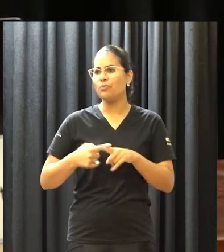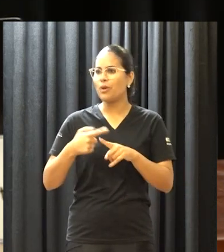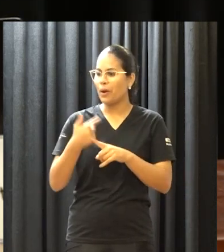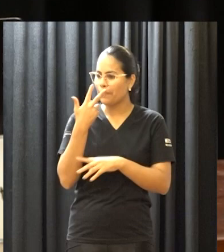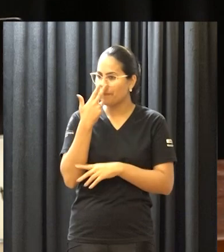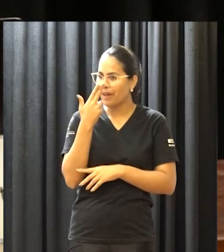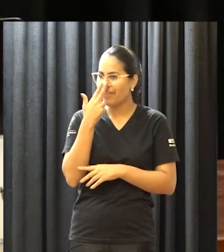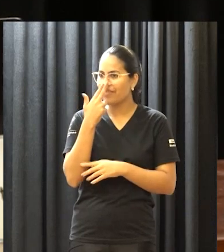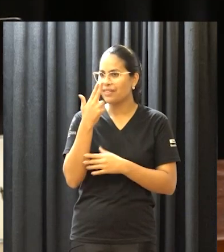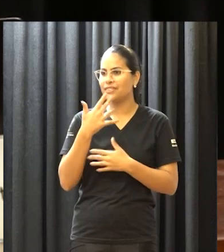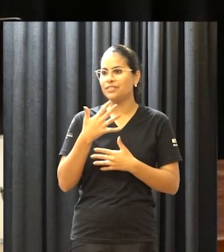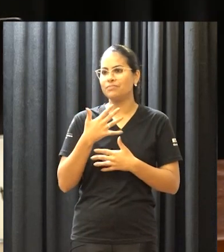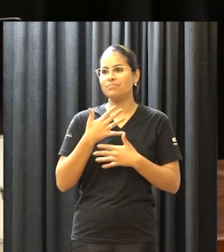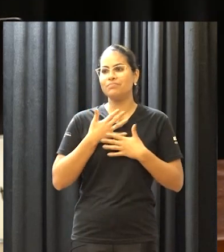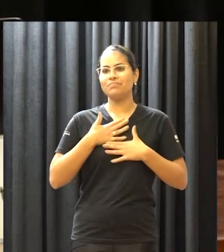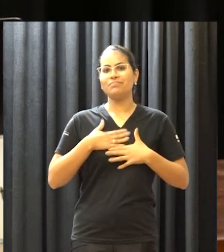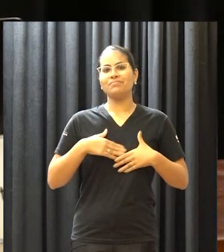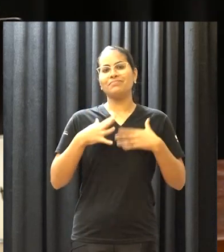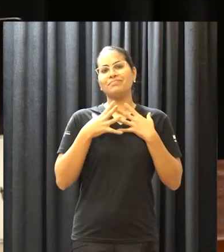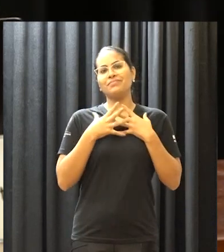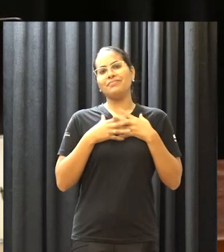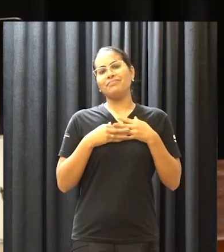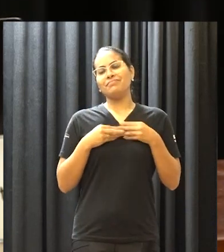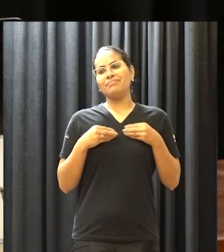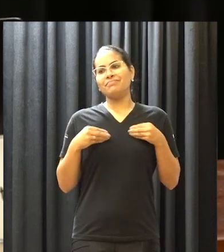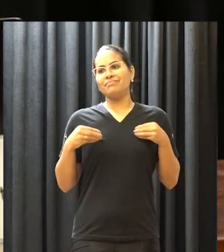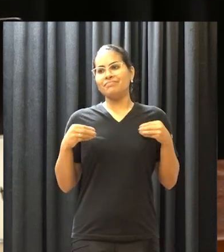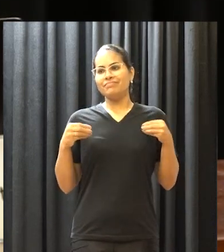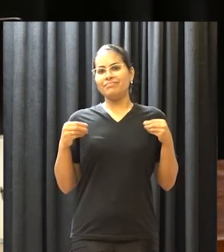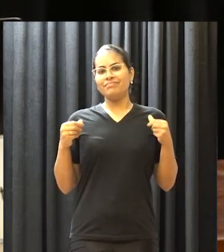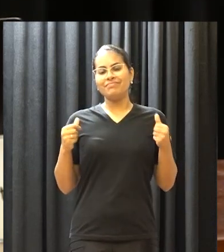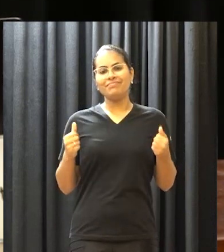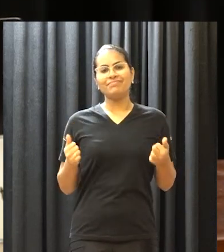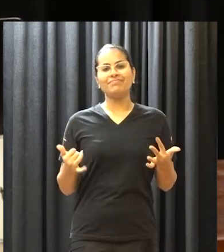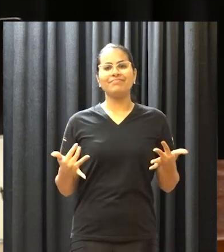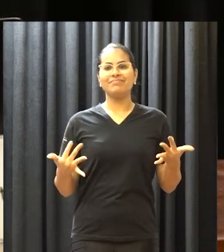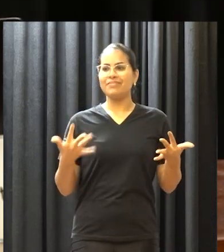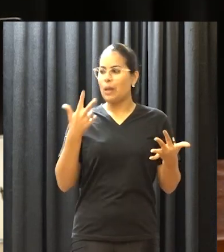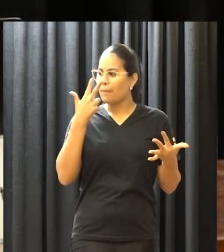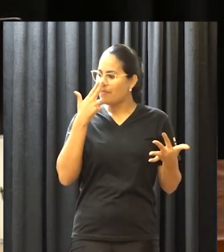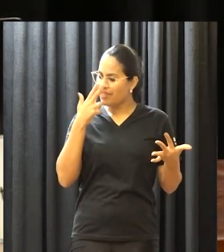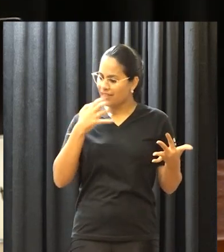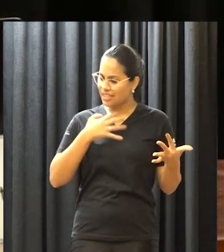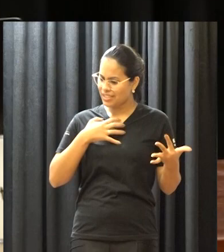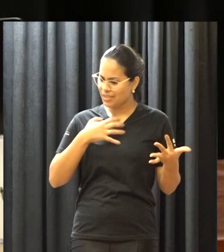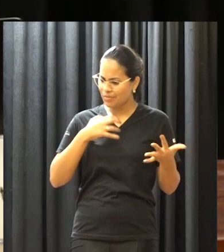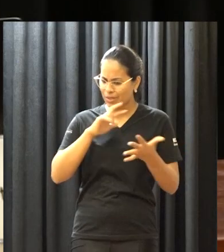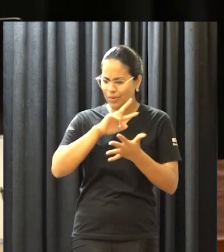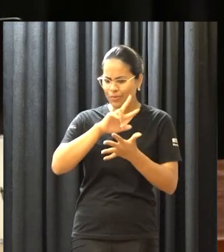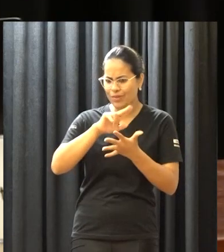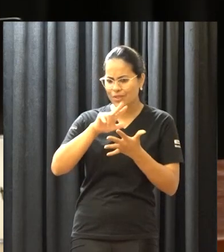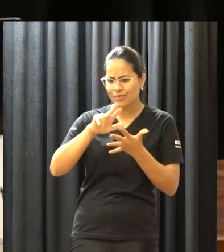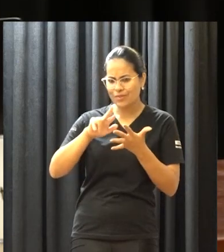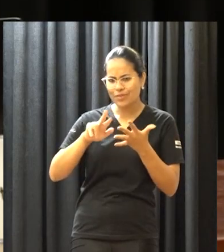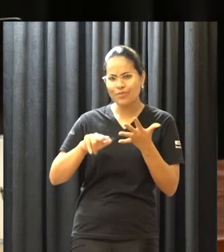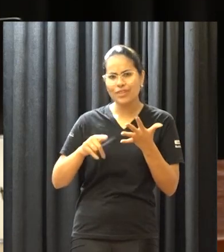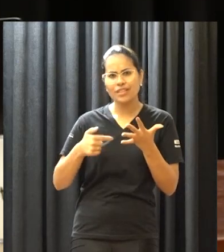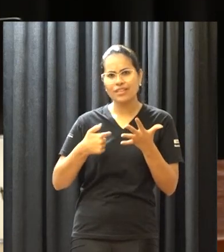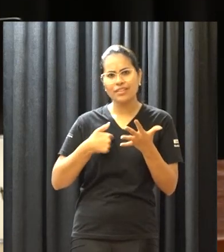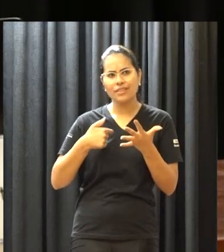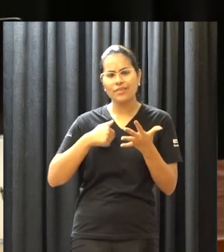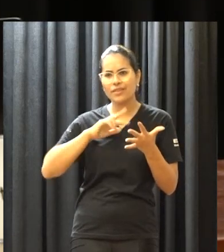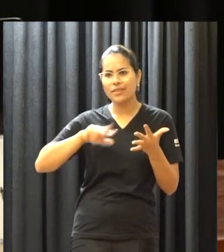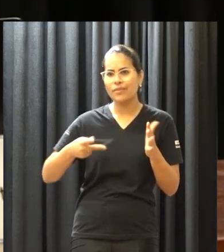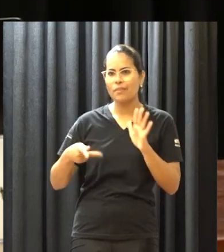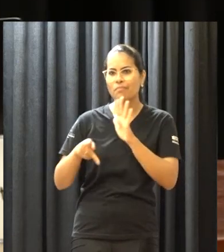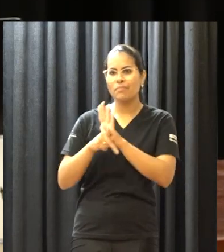autoconhecimento. Cheguei à conclusão que produziu um misto de sensações. eu não seria professora e